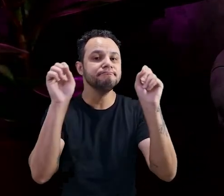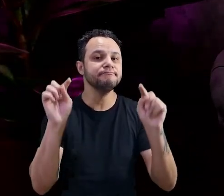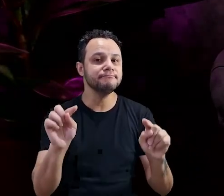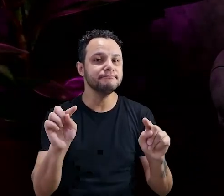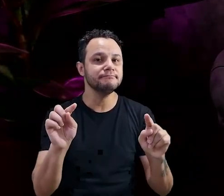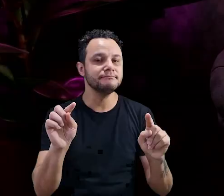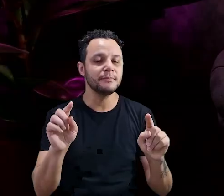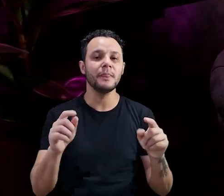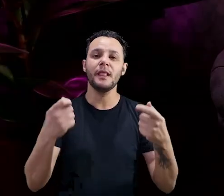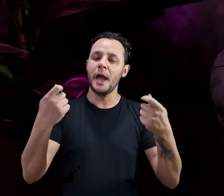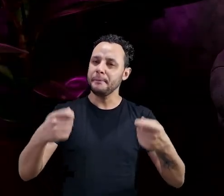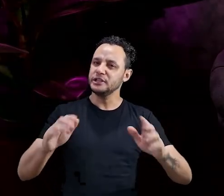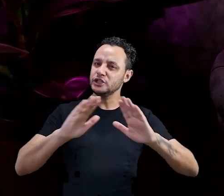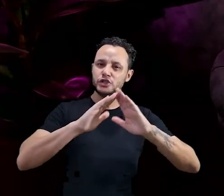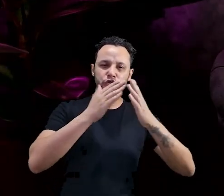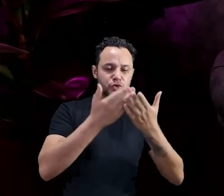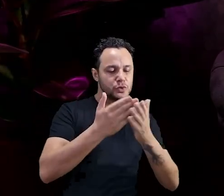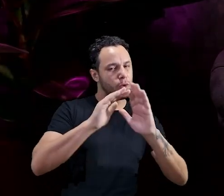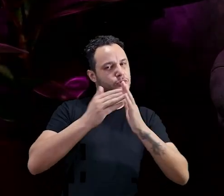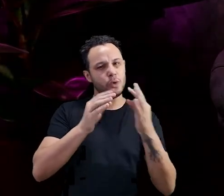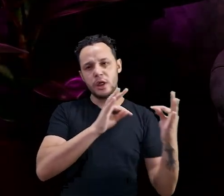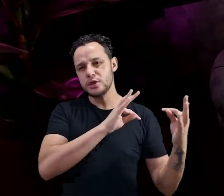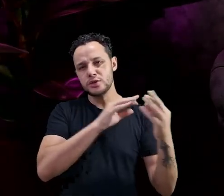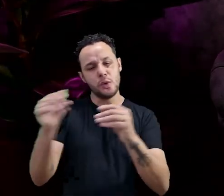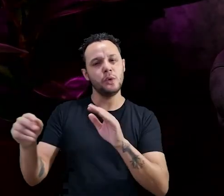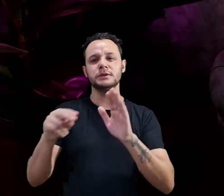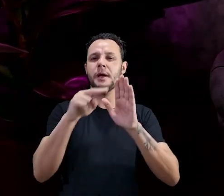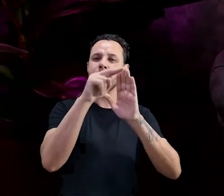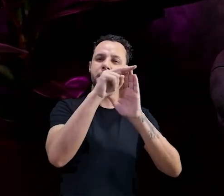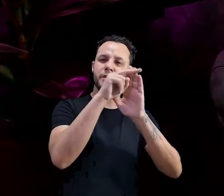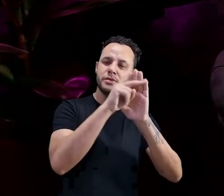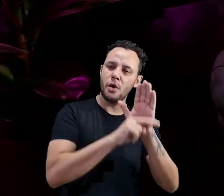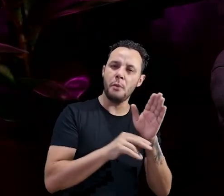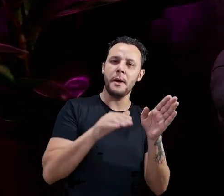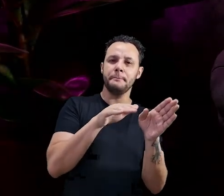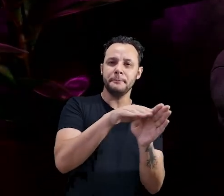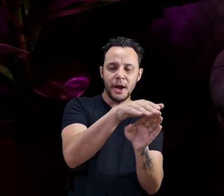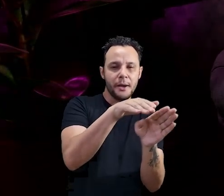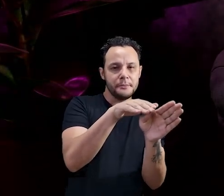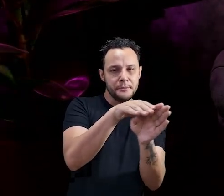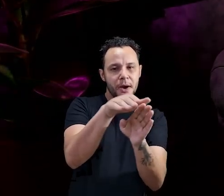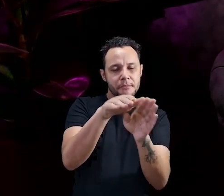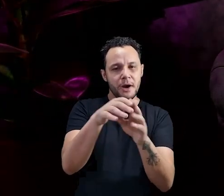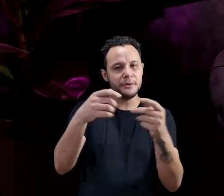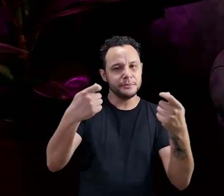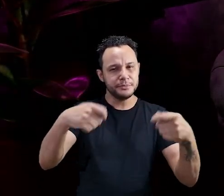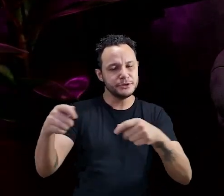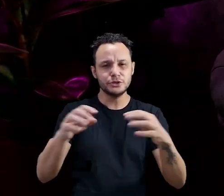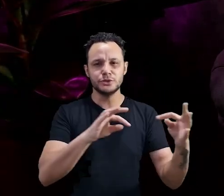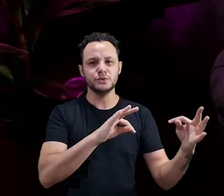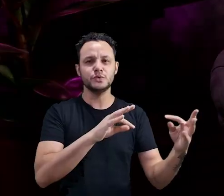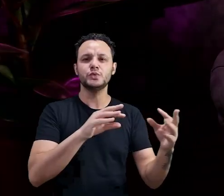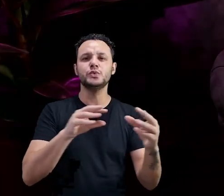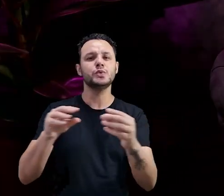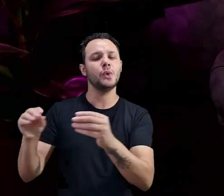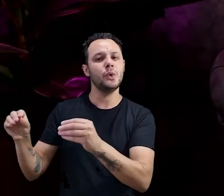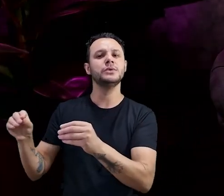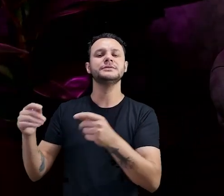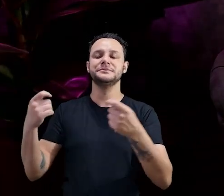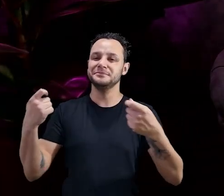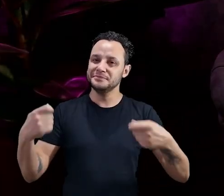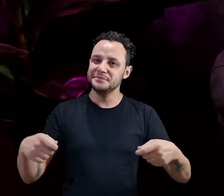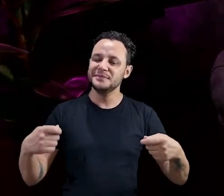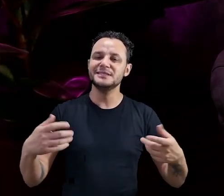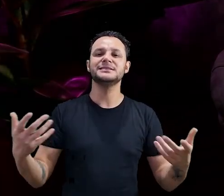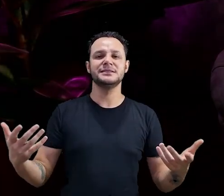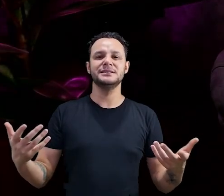O ideal seria que toda escola tivesse um protocolo de conduta conhecido pelos pais, conhecido pelos